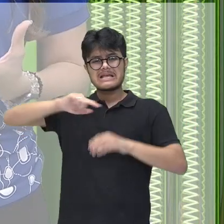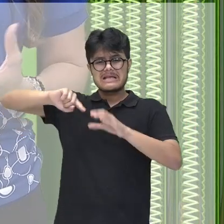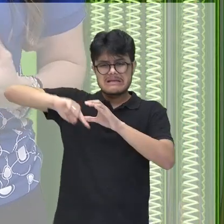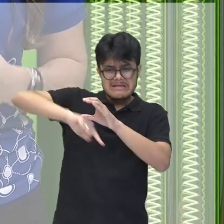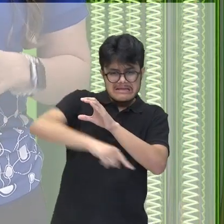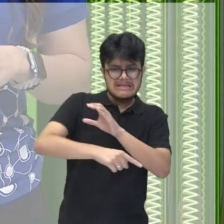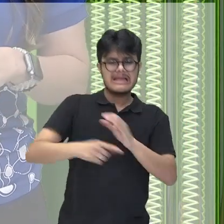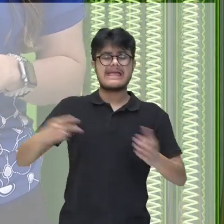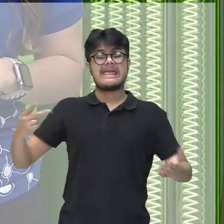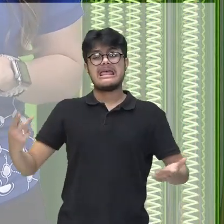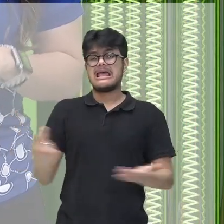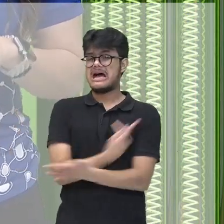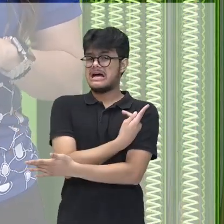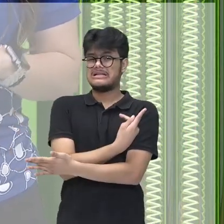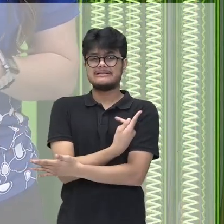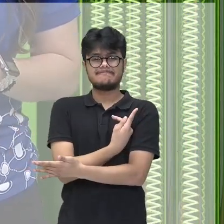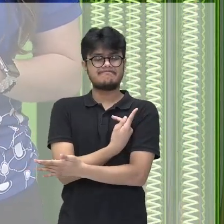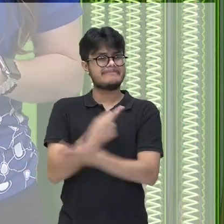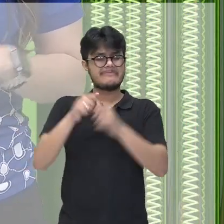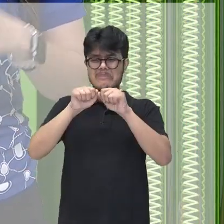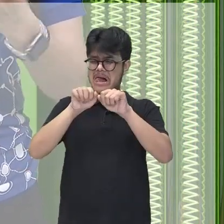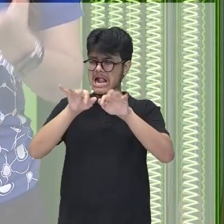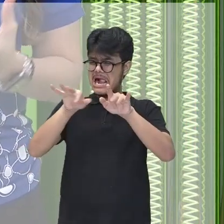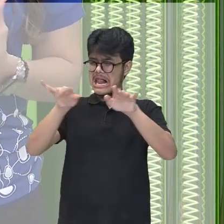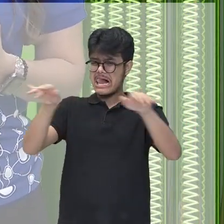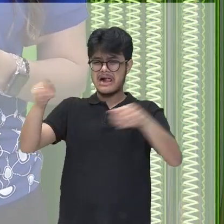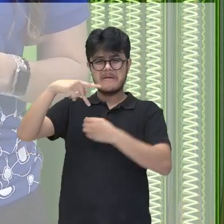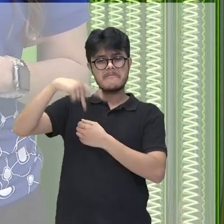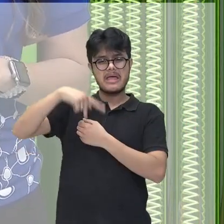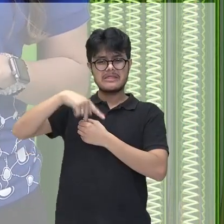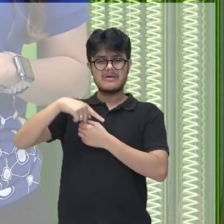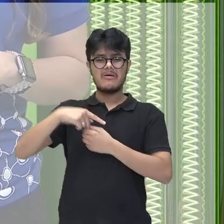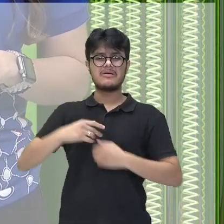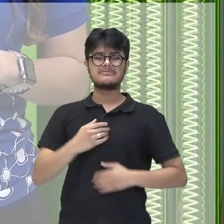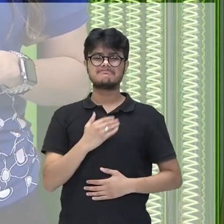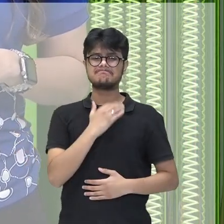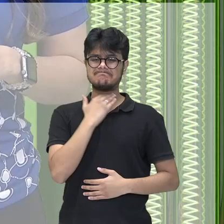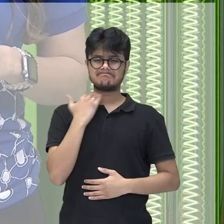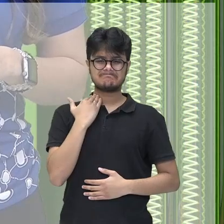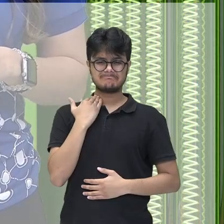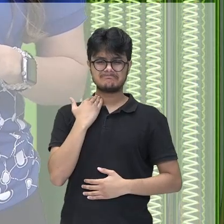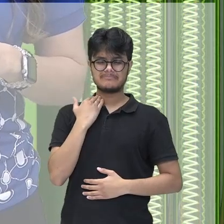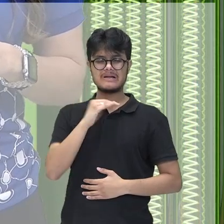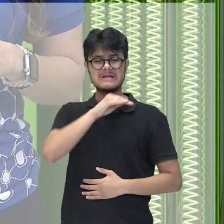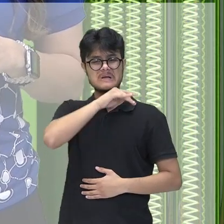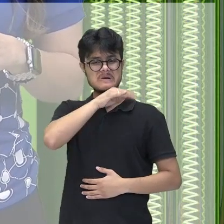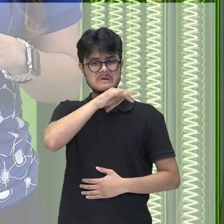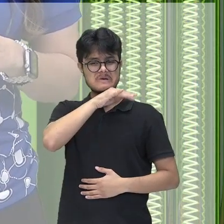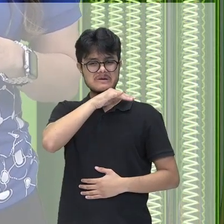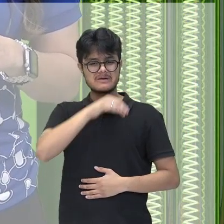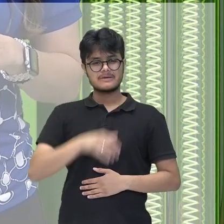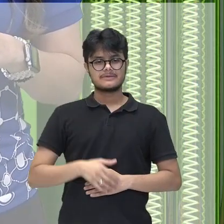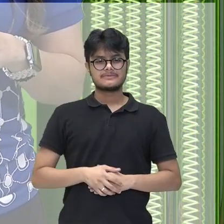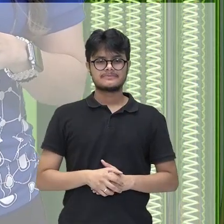desse certo e houve aí um rompimento e esse petróleo ele acabou